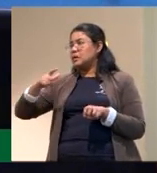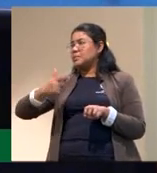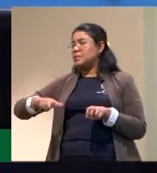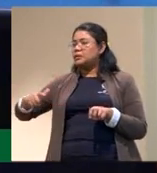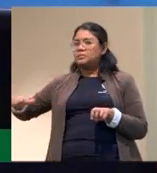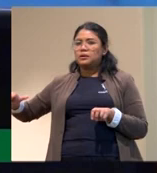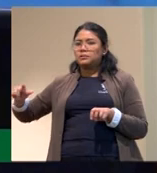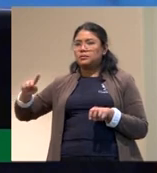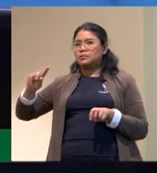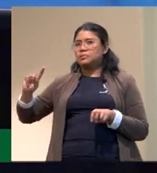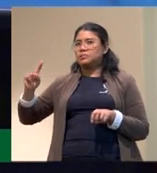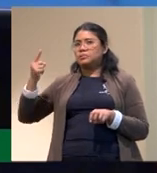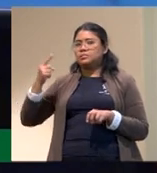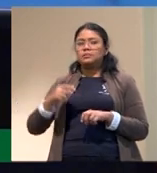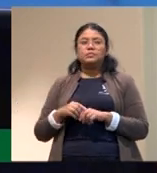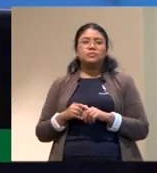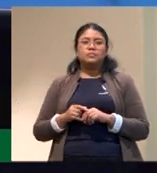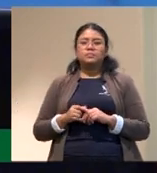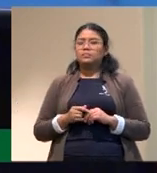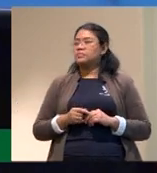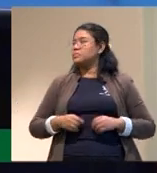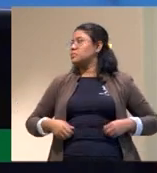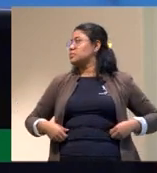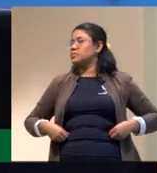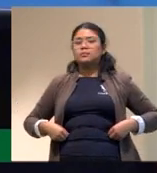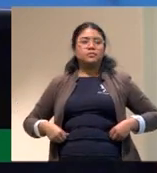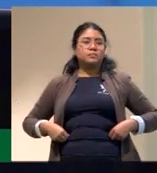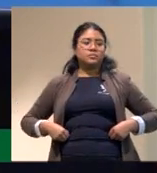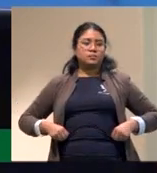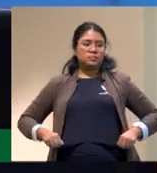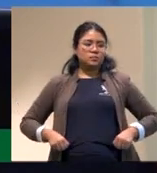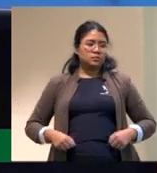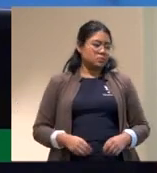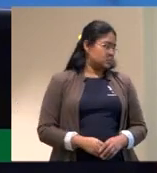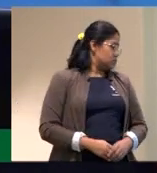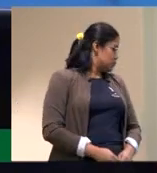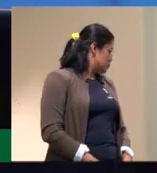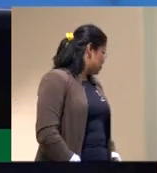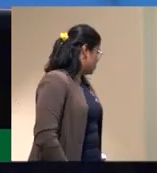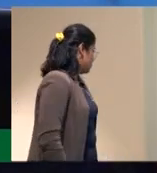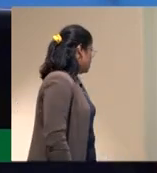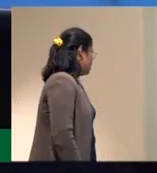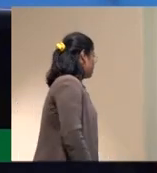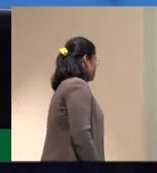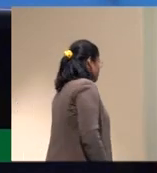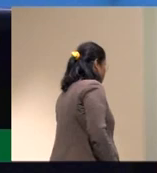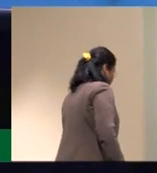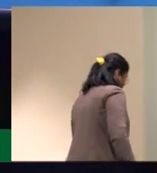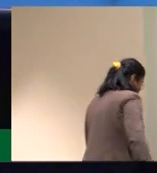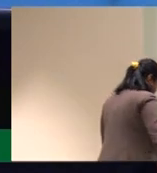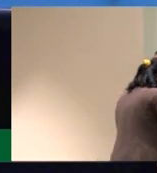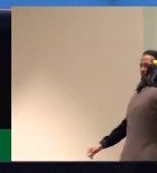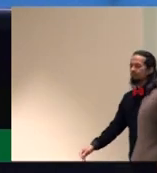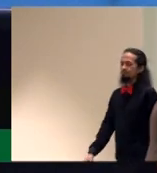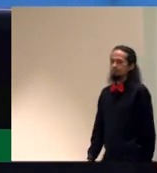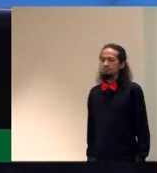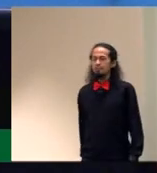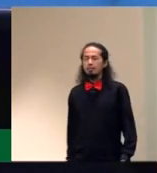pessoa. Não, nessa primeira leitura não estava a Zilma. E era a Vera Vasconcelos.